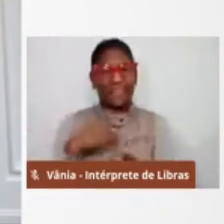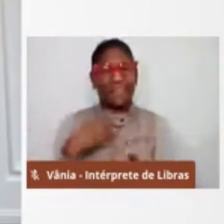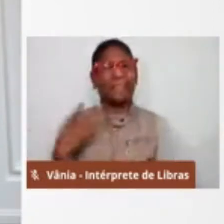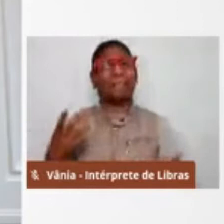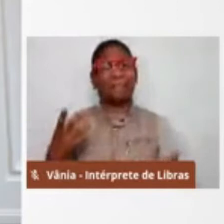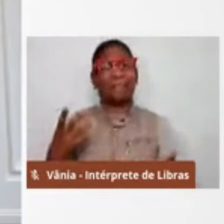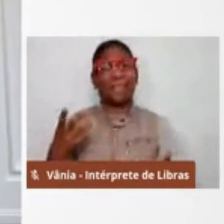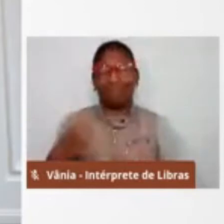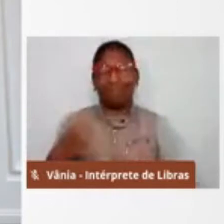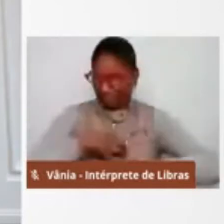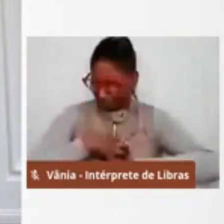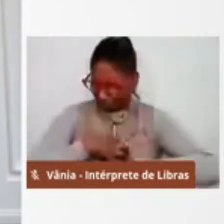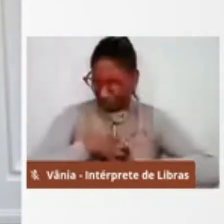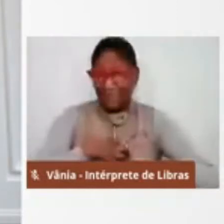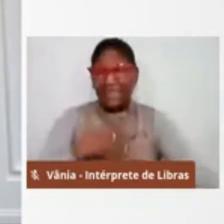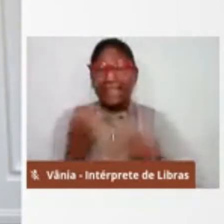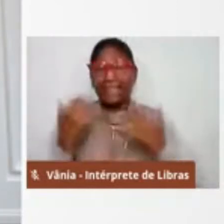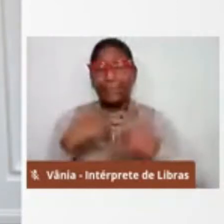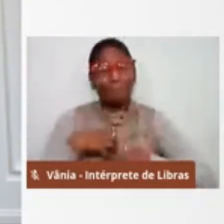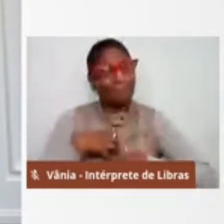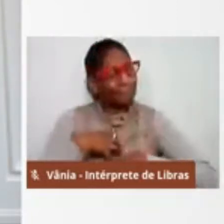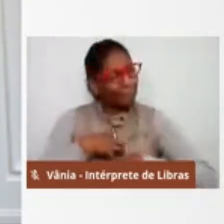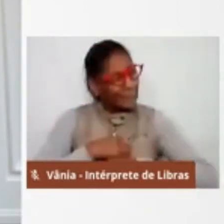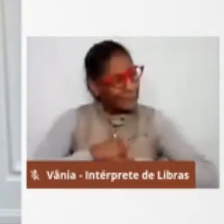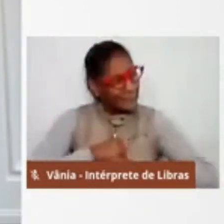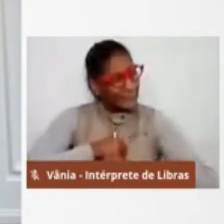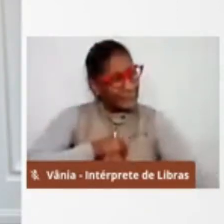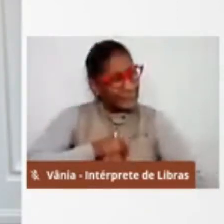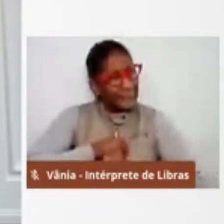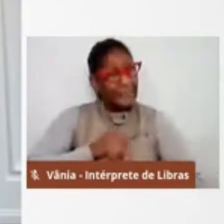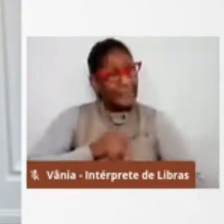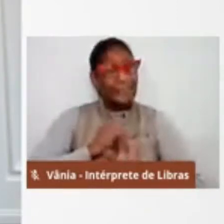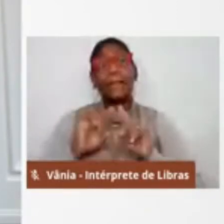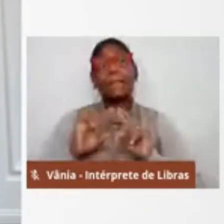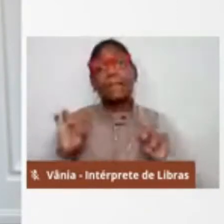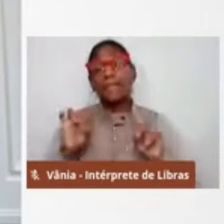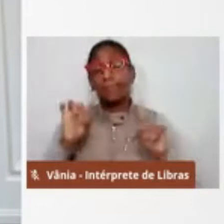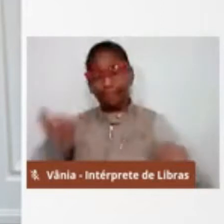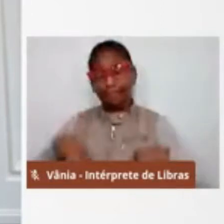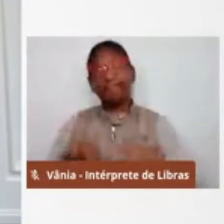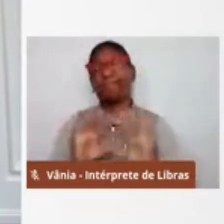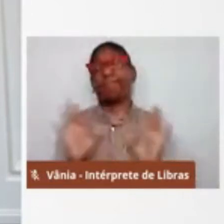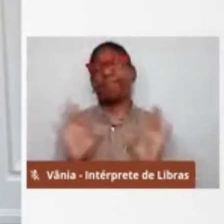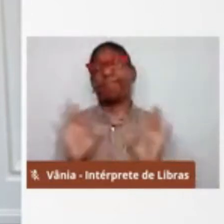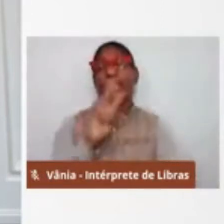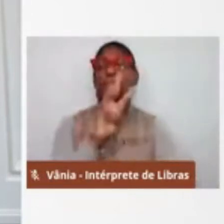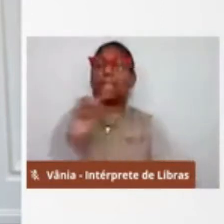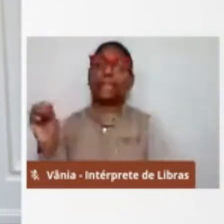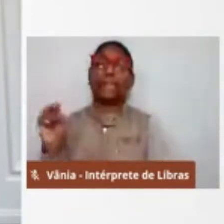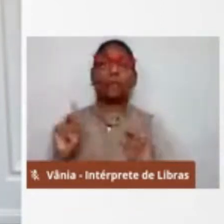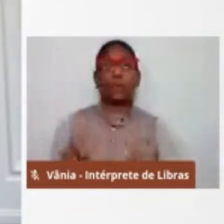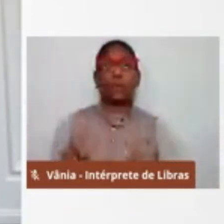eventualmente machucam a alma, mas para cada mensagem de um hater tem 300, 400,